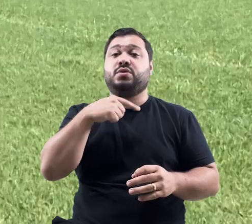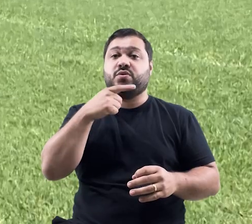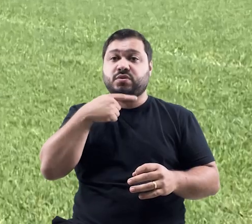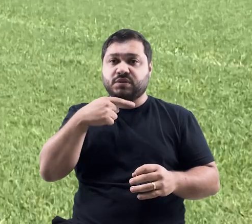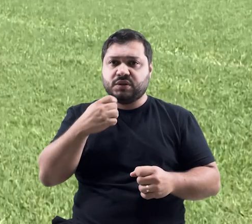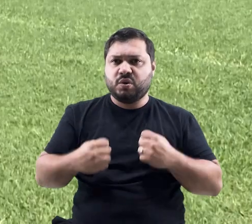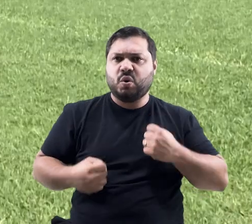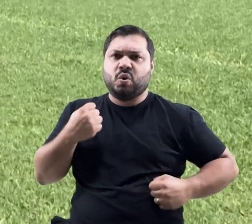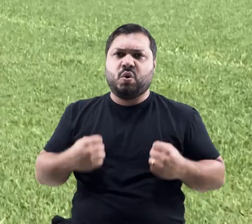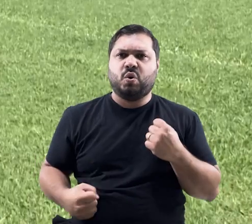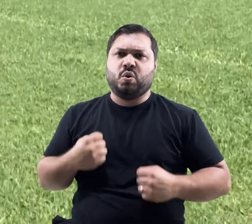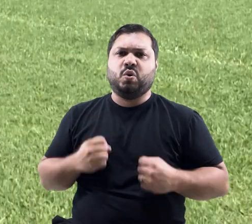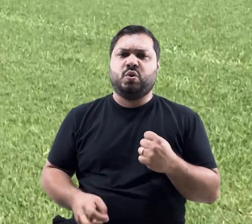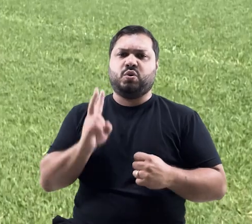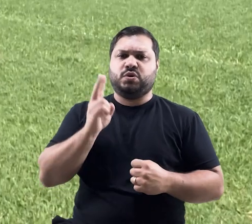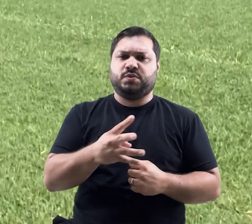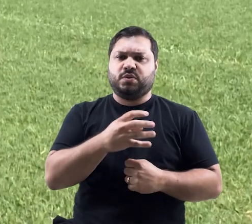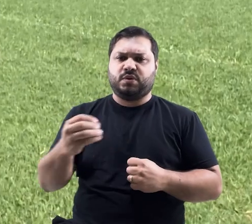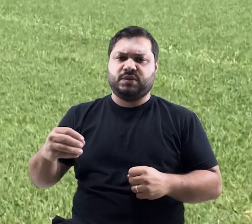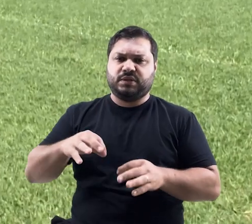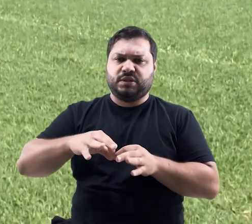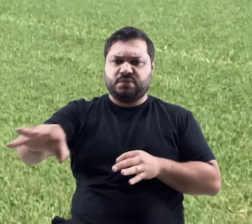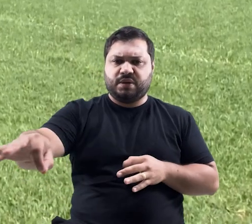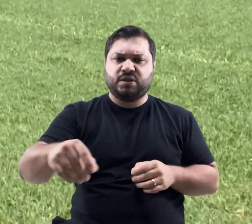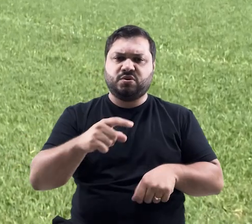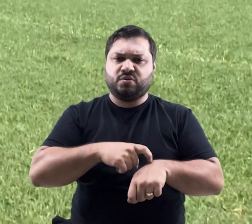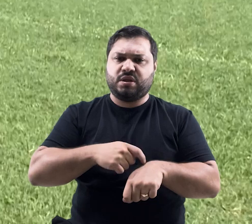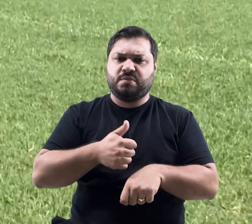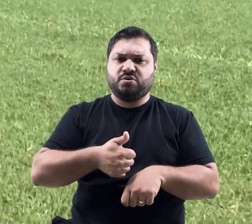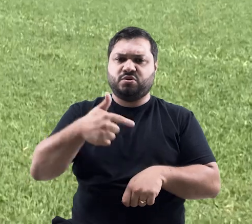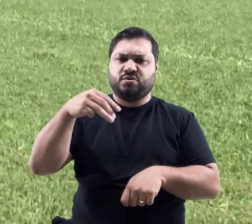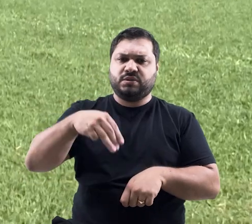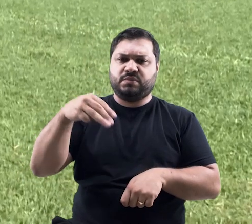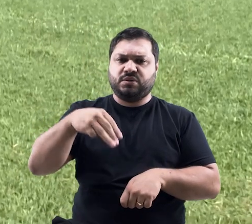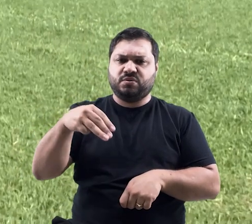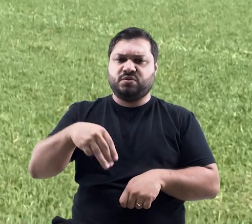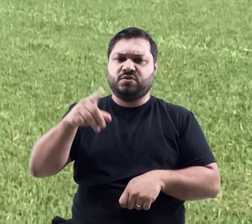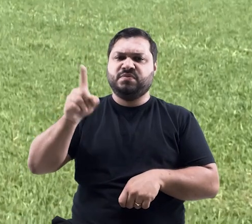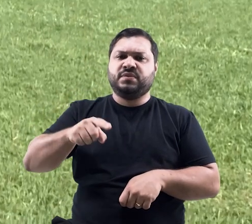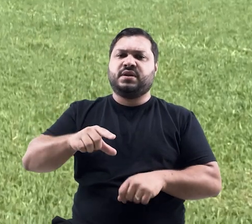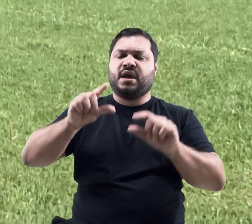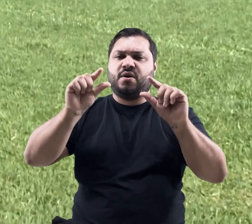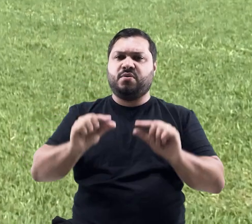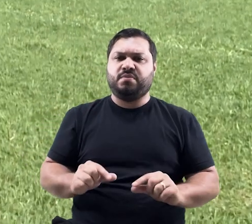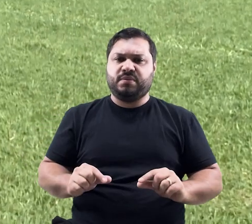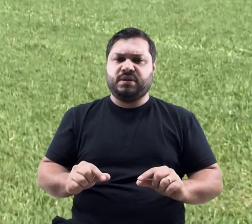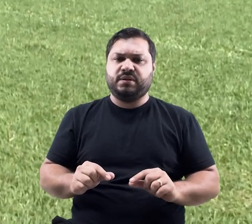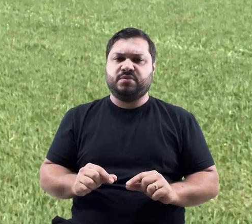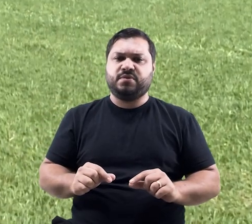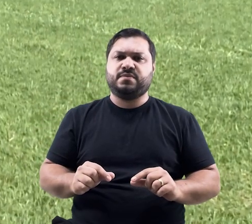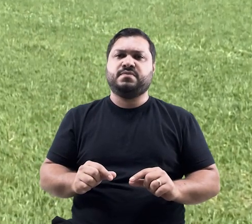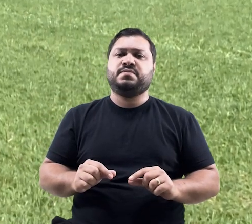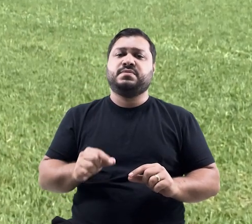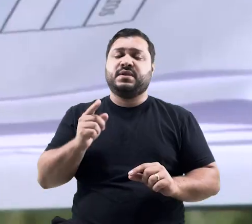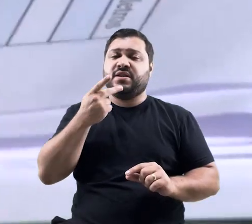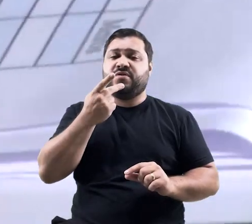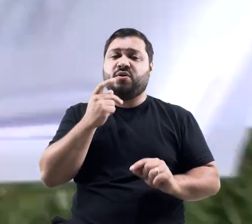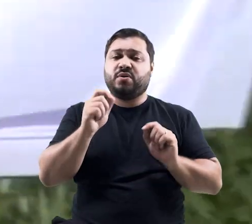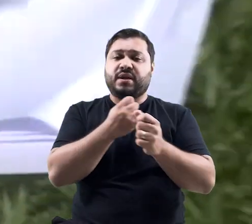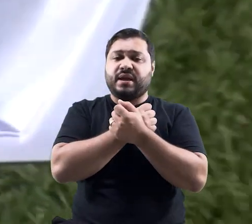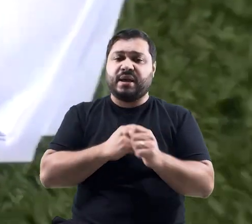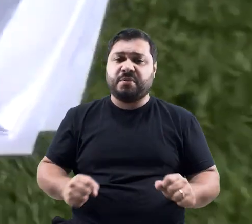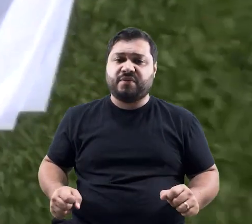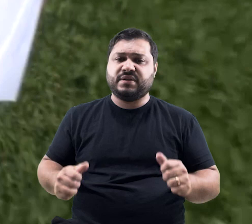depois que não conseguiu correr 2.400 metros no tempo de 12 minutos, que era o mínimo exigido no edital.